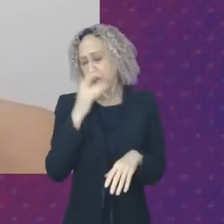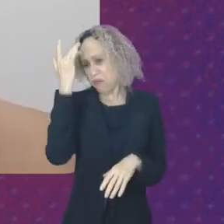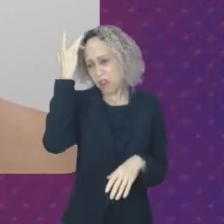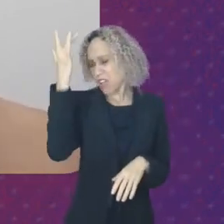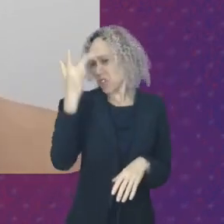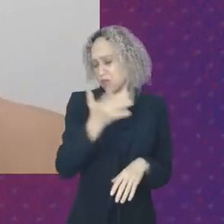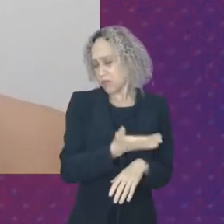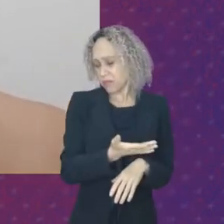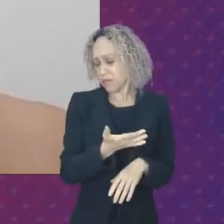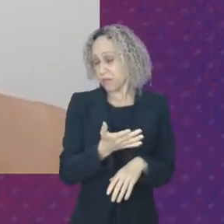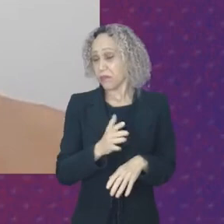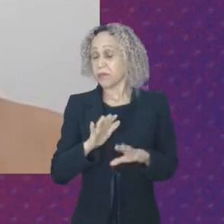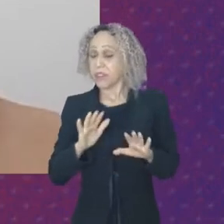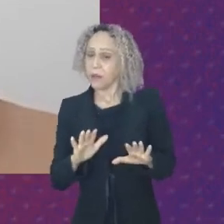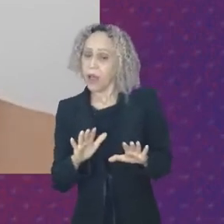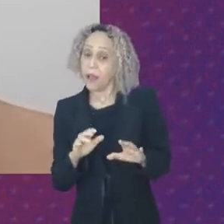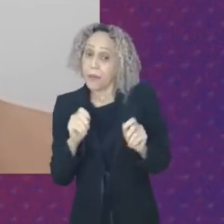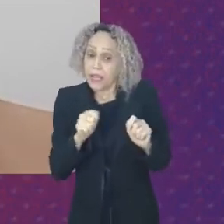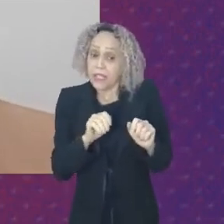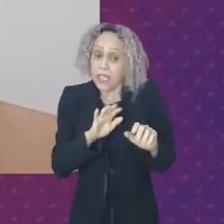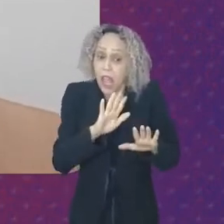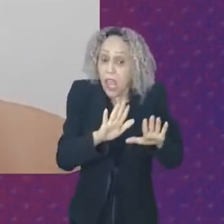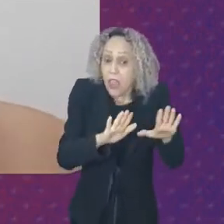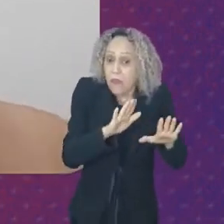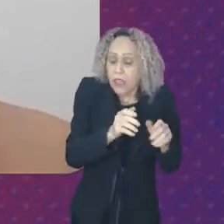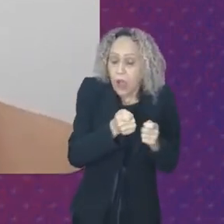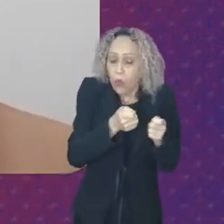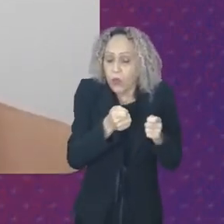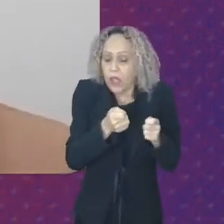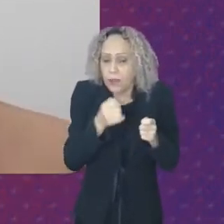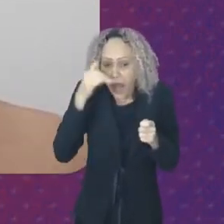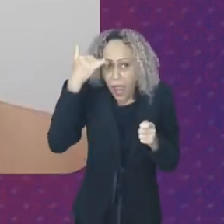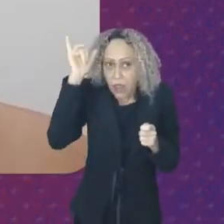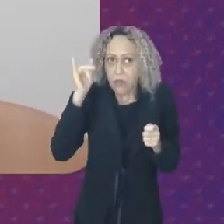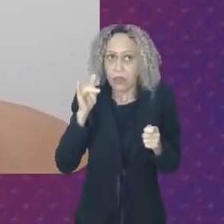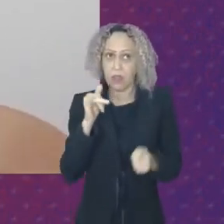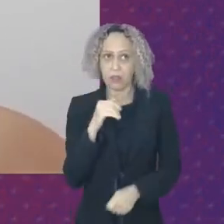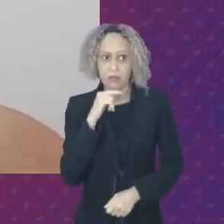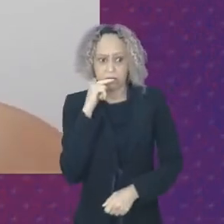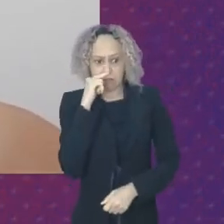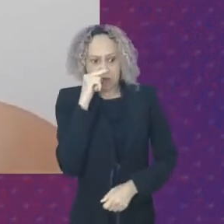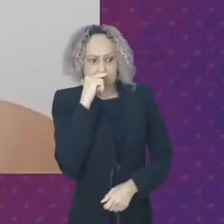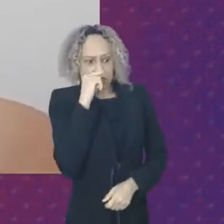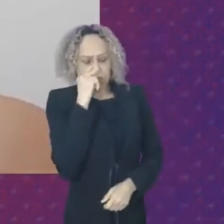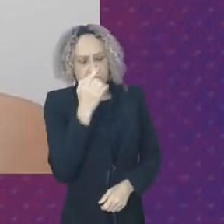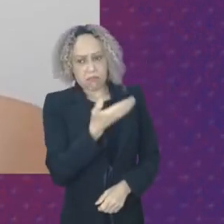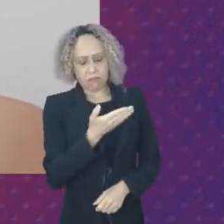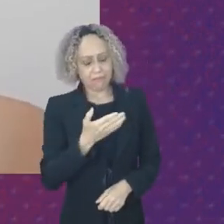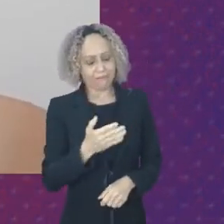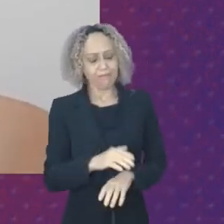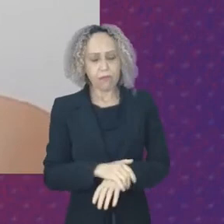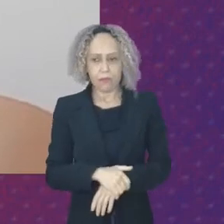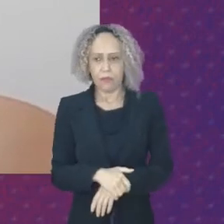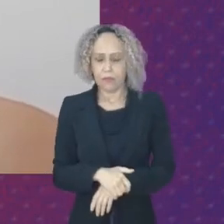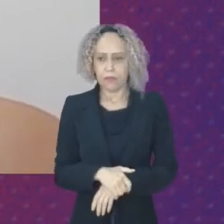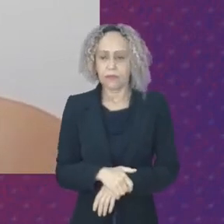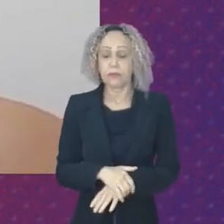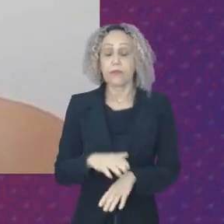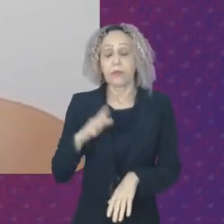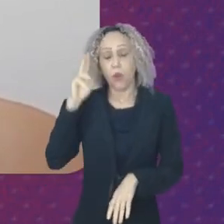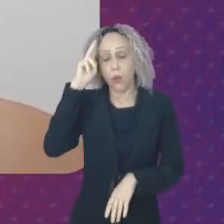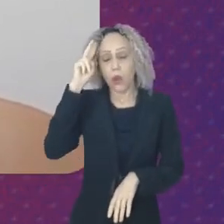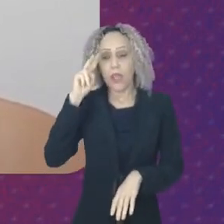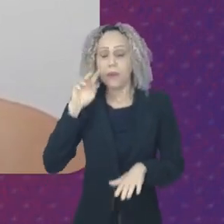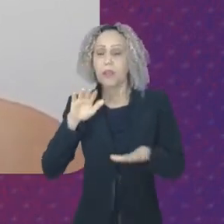Uma pessoa que está ali e que é uma referência para os demais, né? Eu lembro que em alguns momentos,